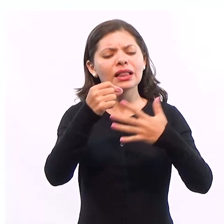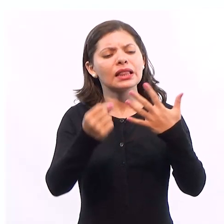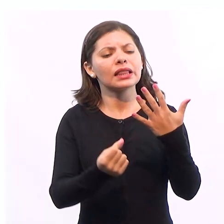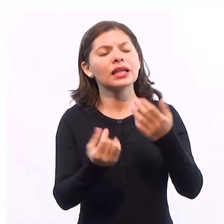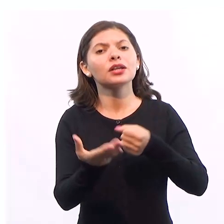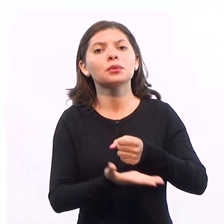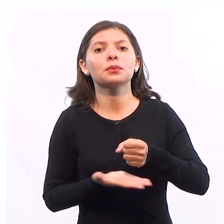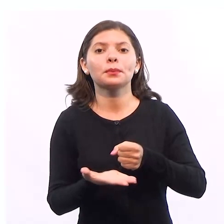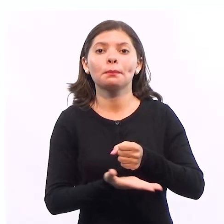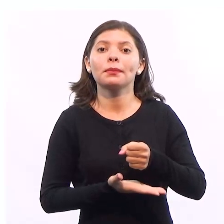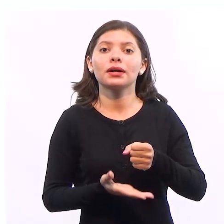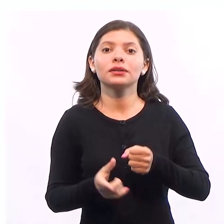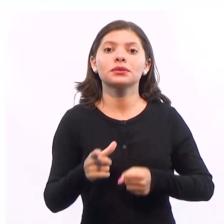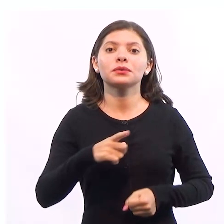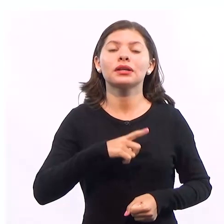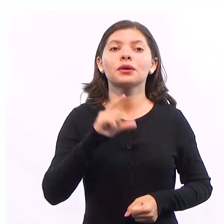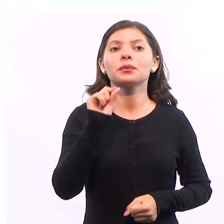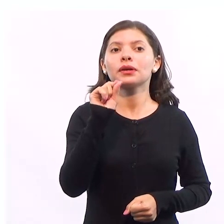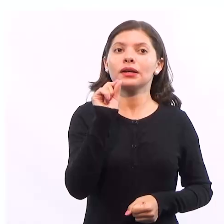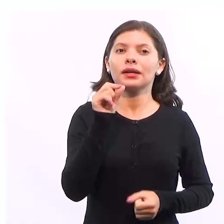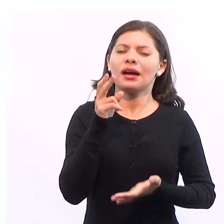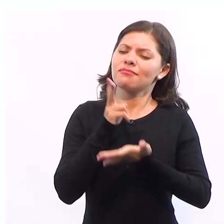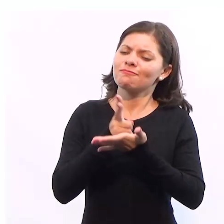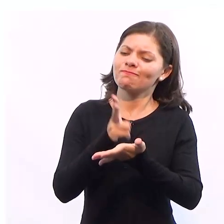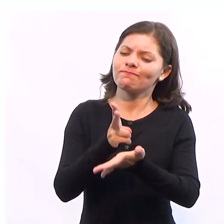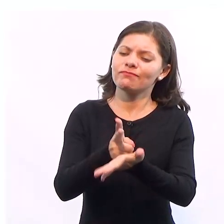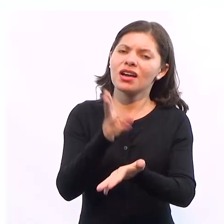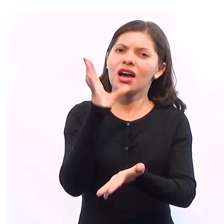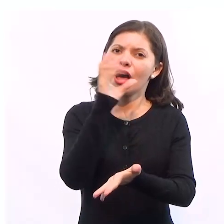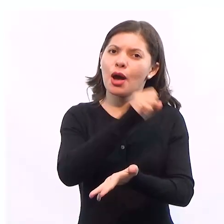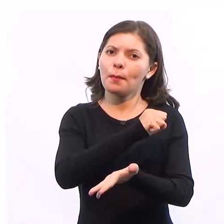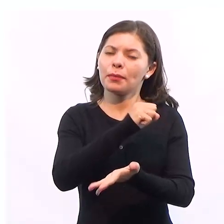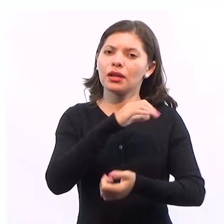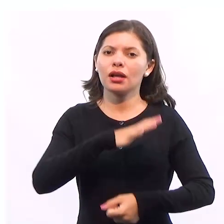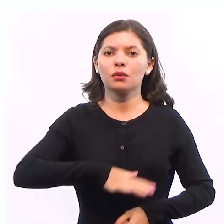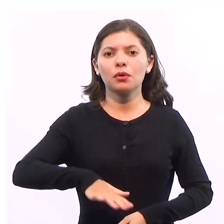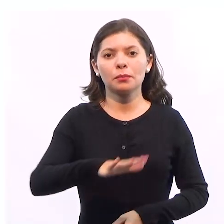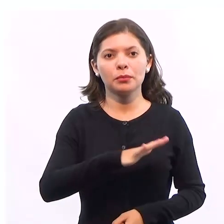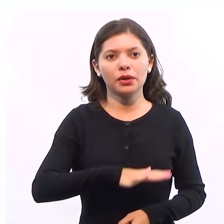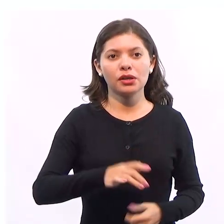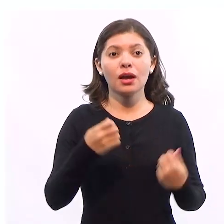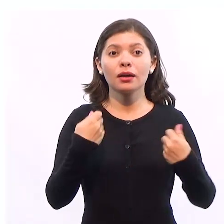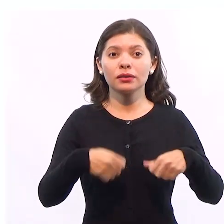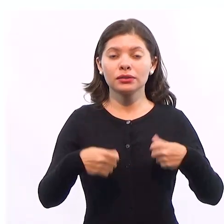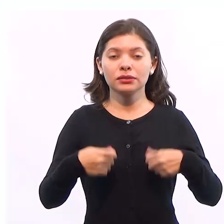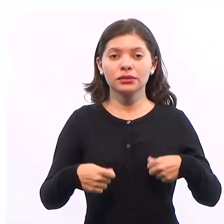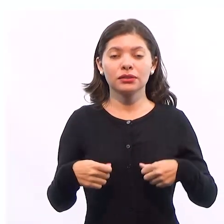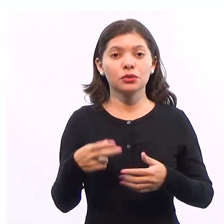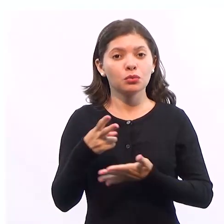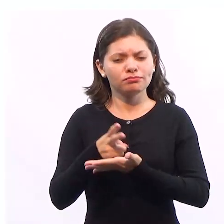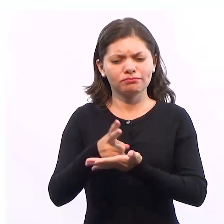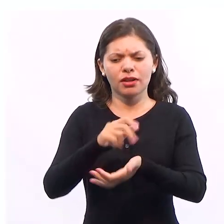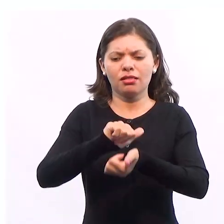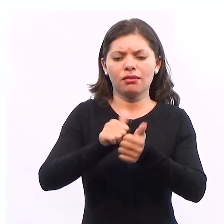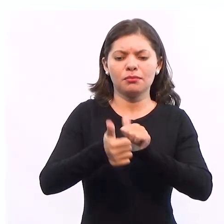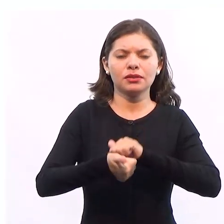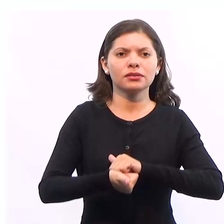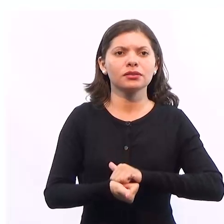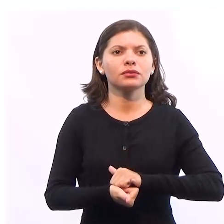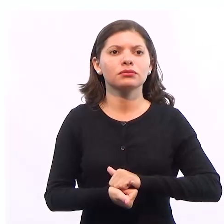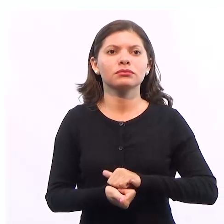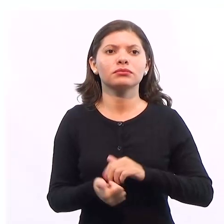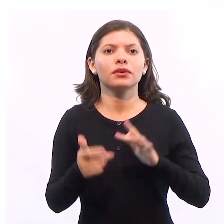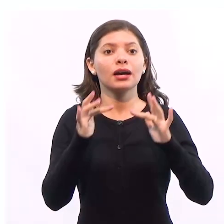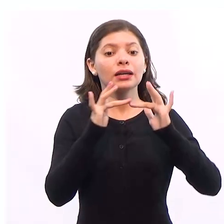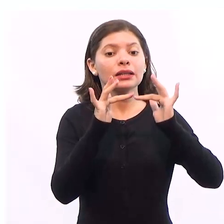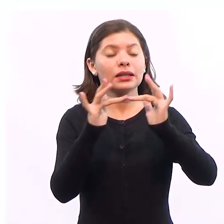ó, dentre os pressupostos básicos estão a constante e rápida mutação no ambiente, já falamos, a necessidade